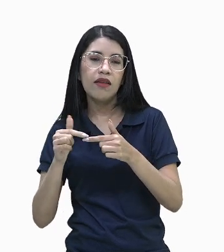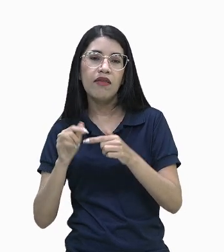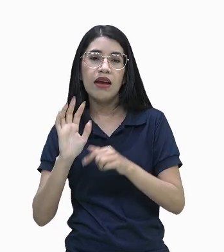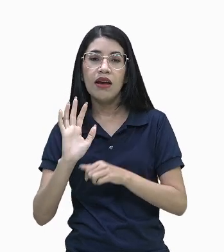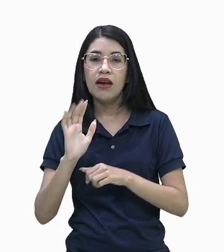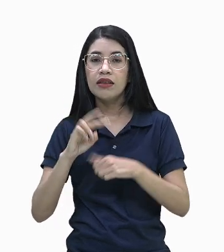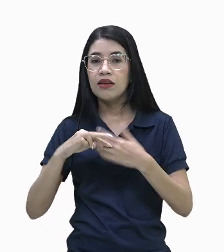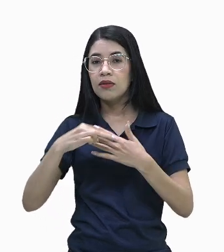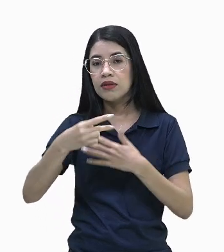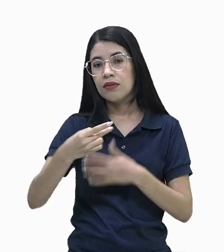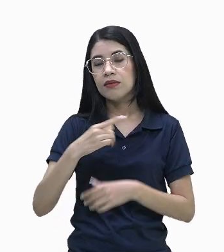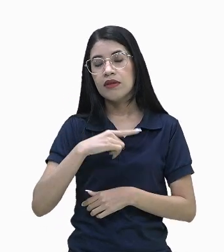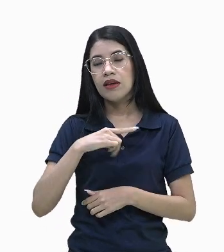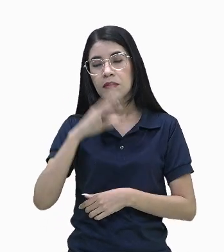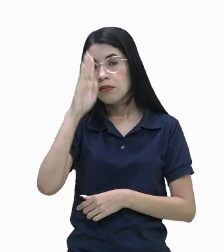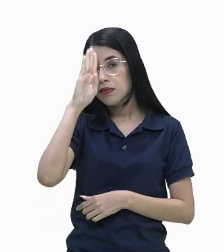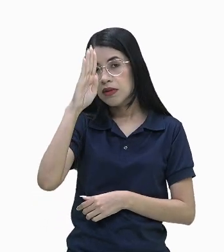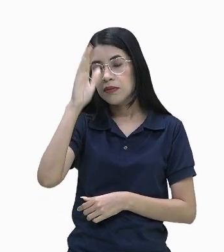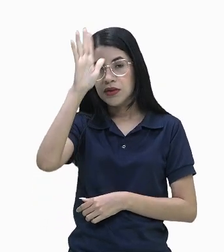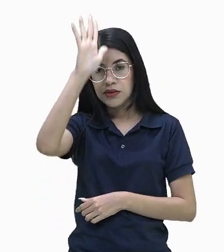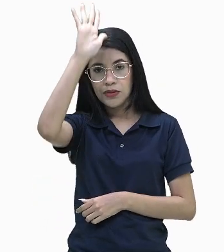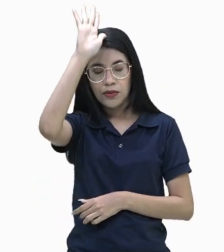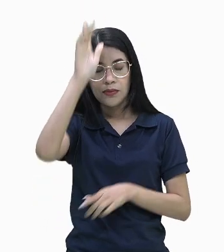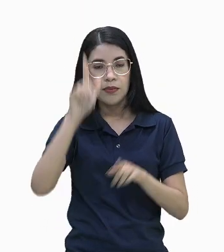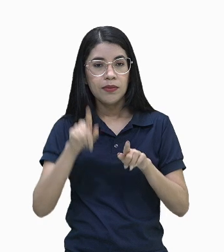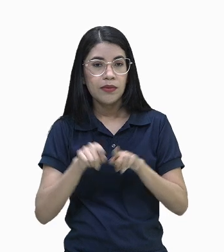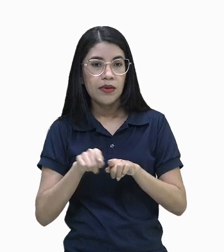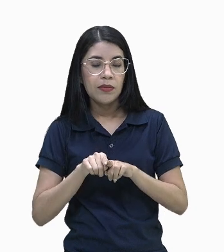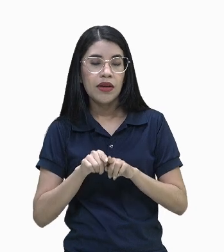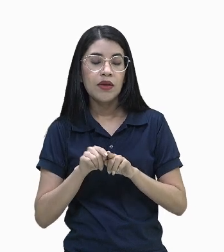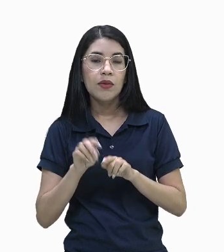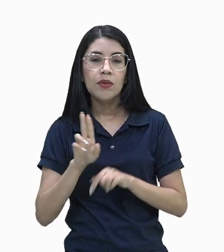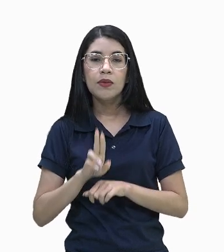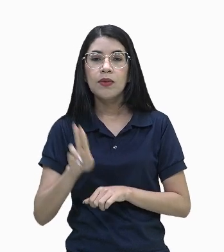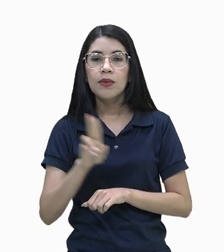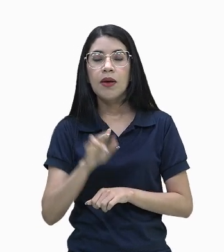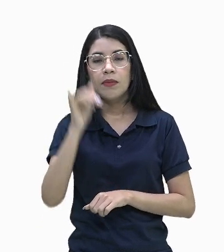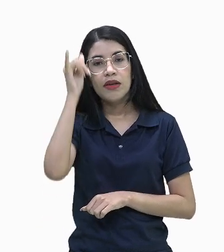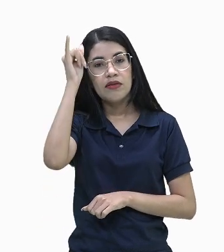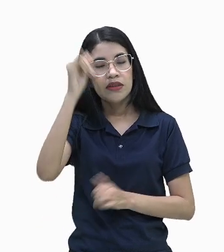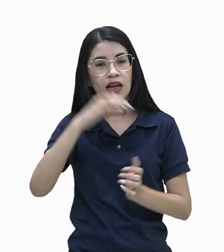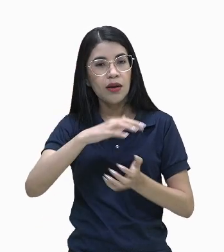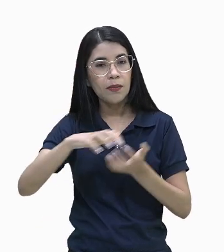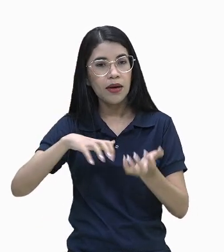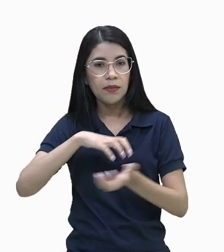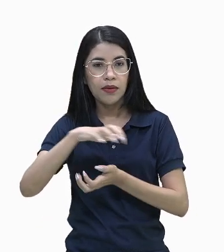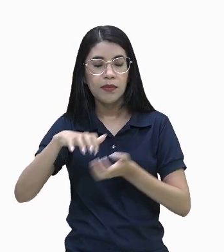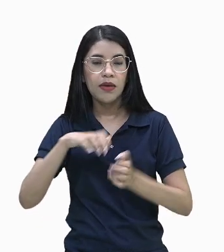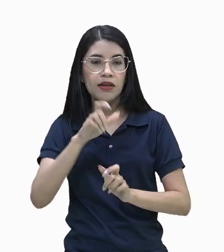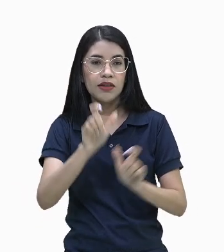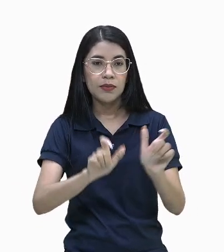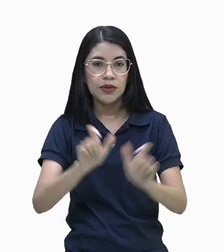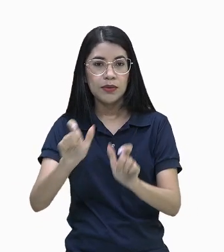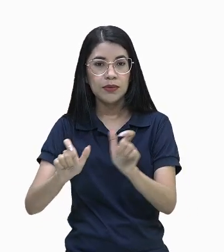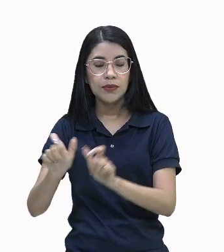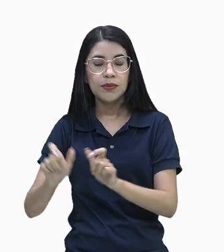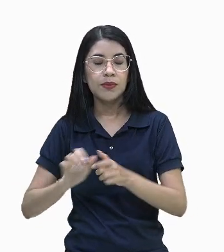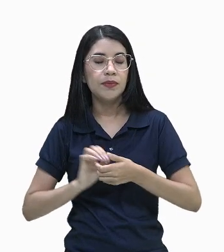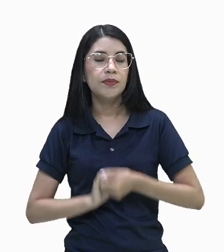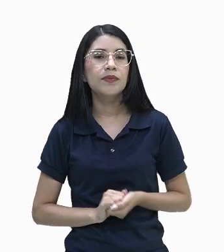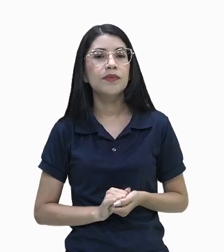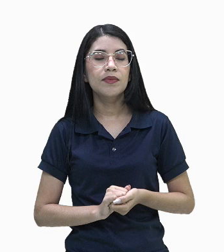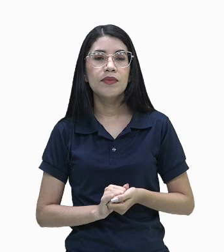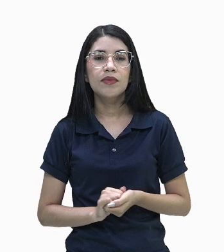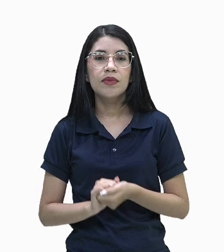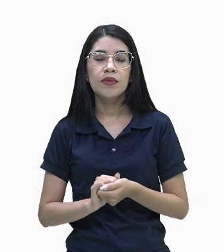utilizado principalmente em Roma, para quê? Como instrumento para evitar revoltas populares. E aí, preferências